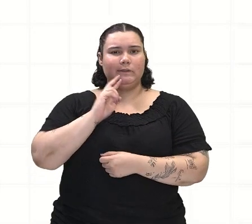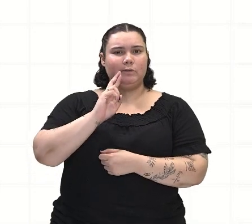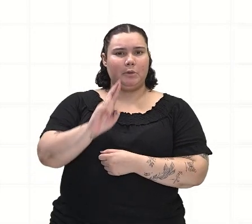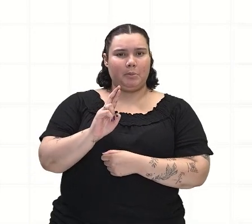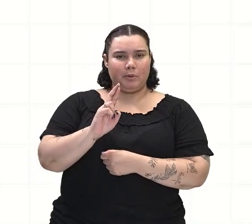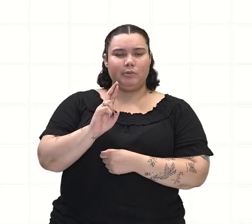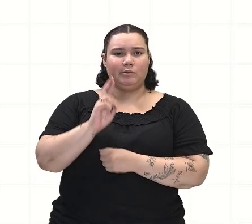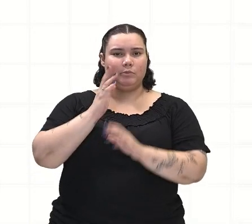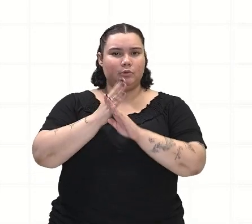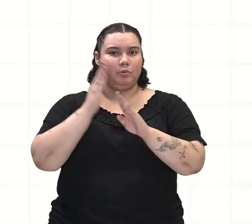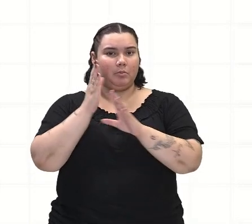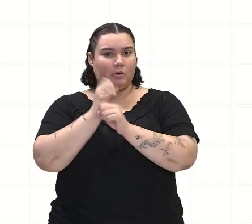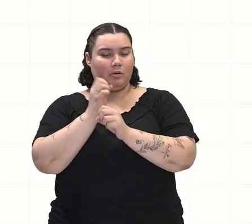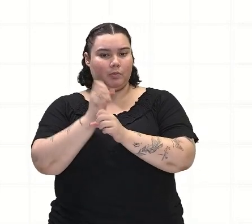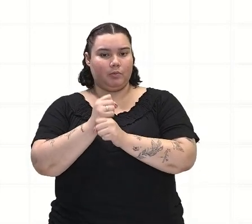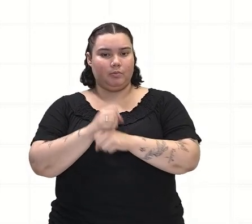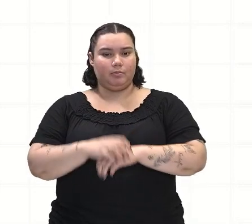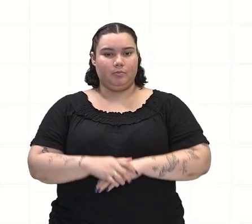resposta.